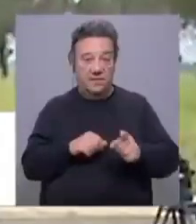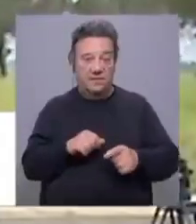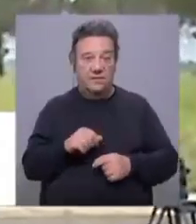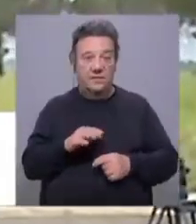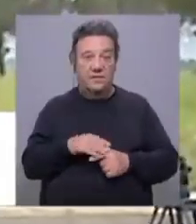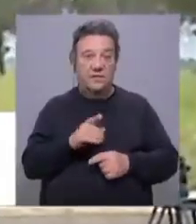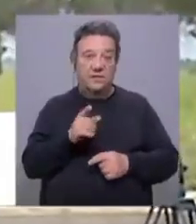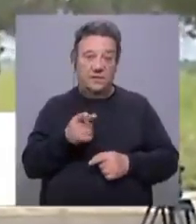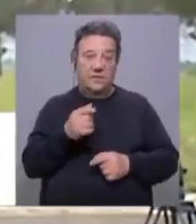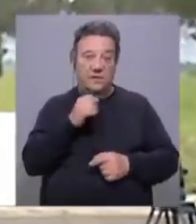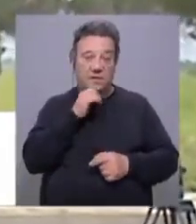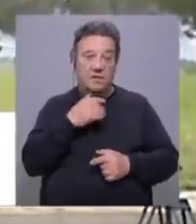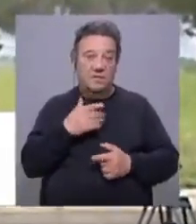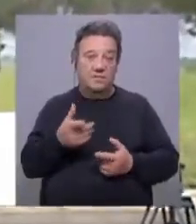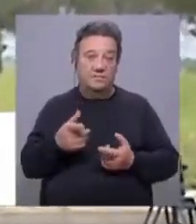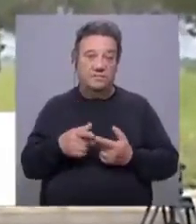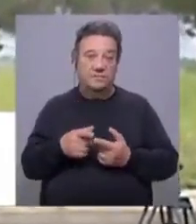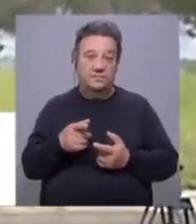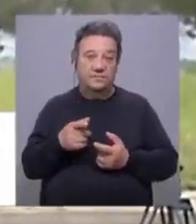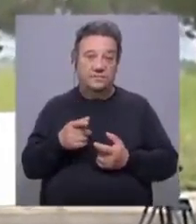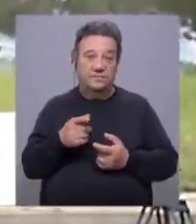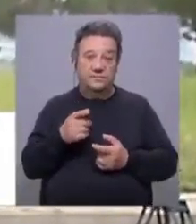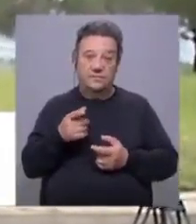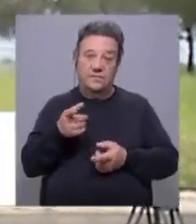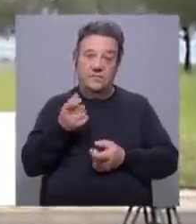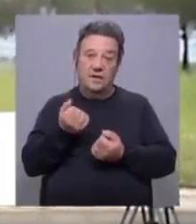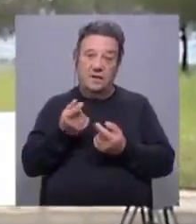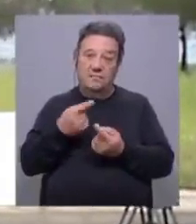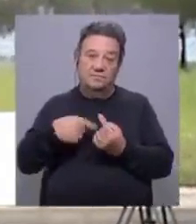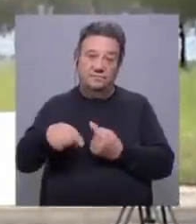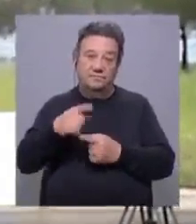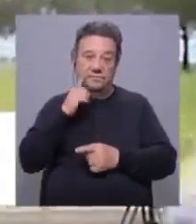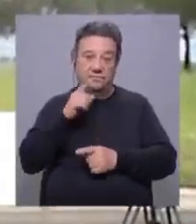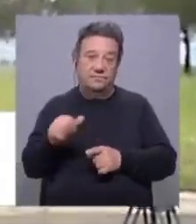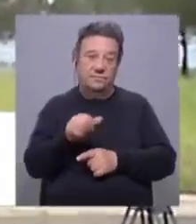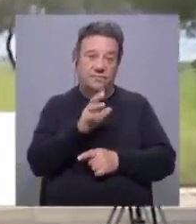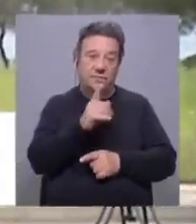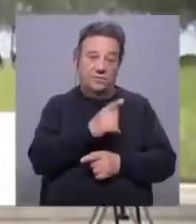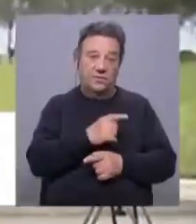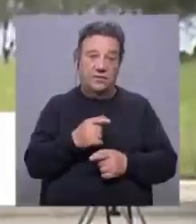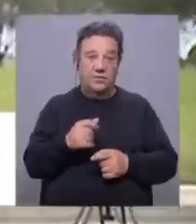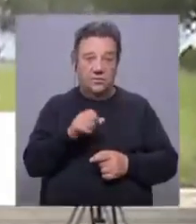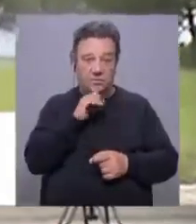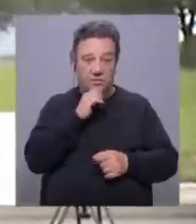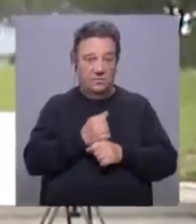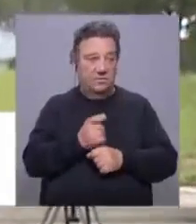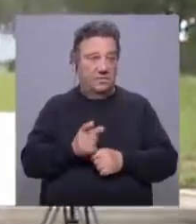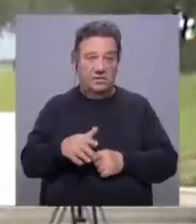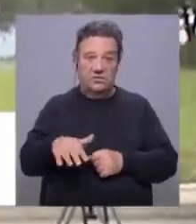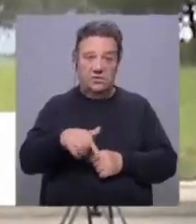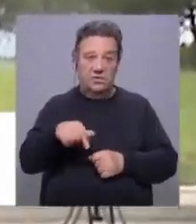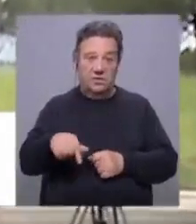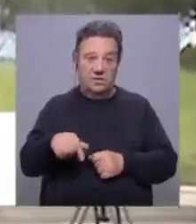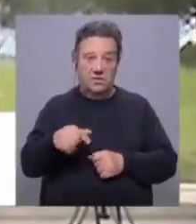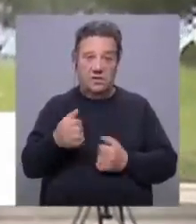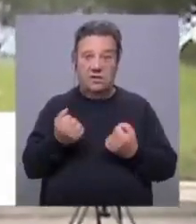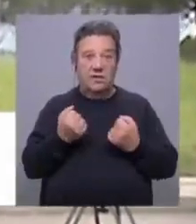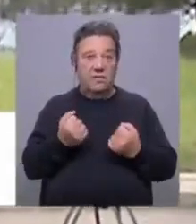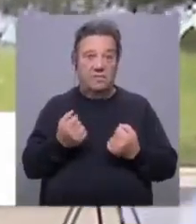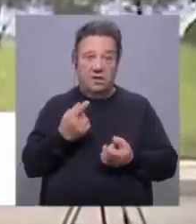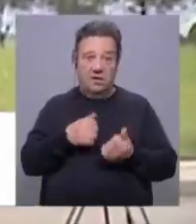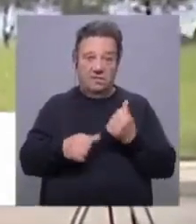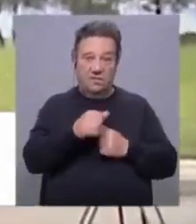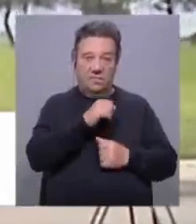para o efeito, invertendo a proteção marcha e retornando em direção a Lisboa. E é possível fazer isso aqui nesta zona, inverter a marcha aqui